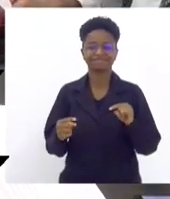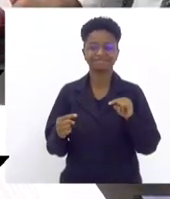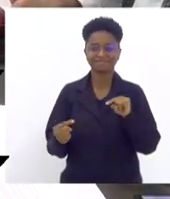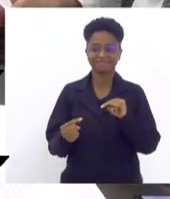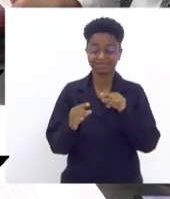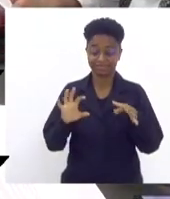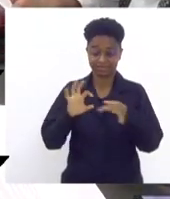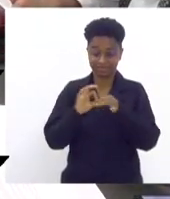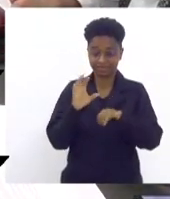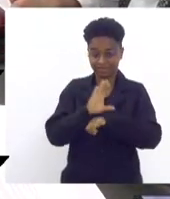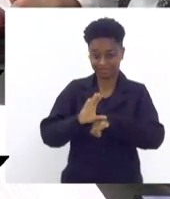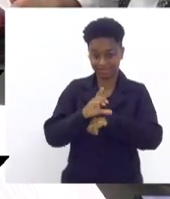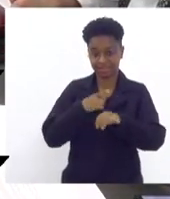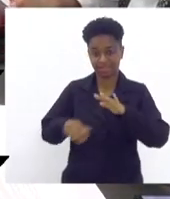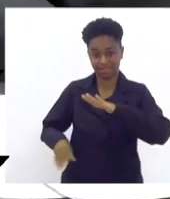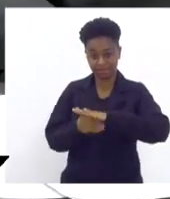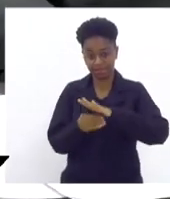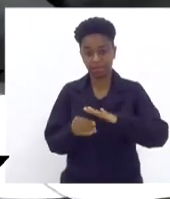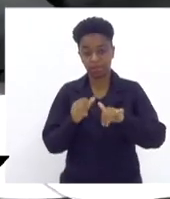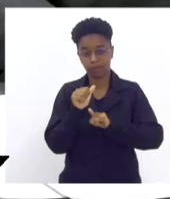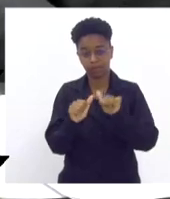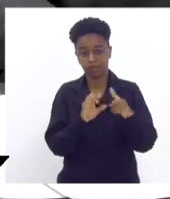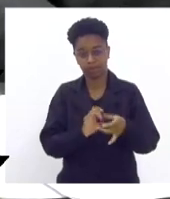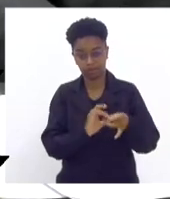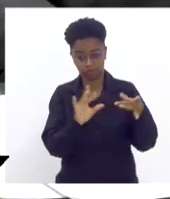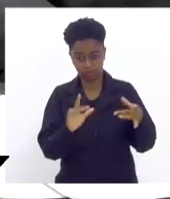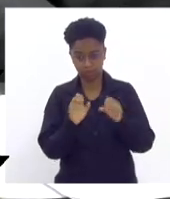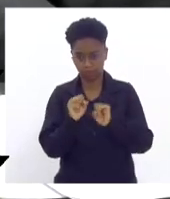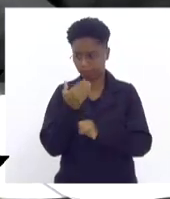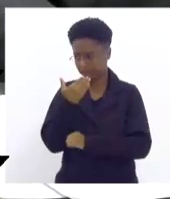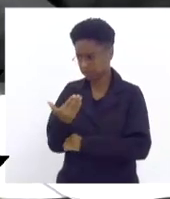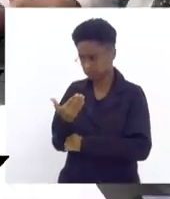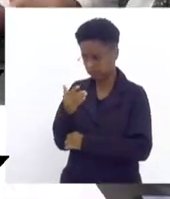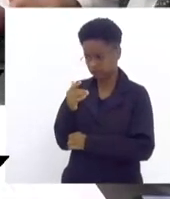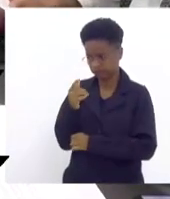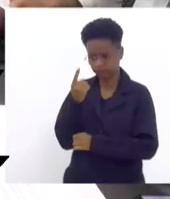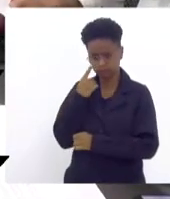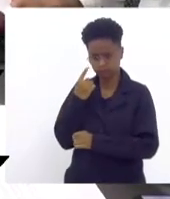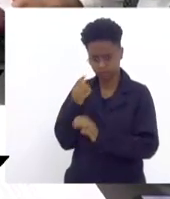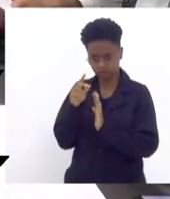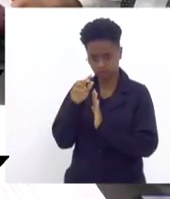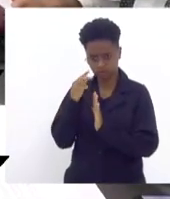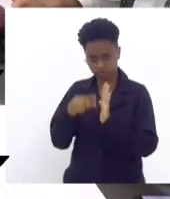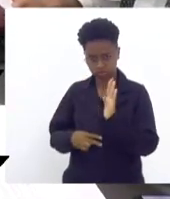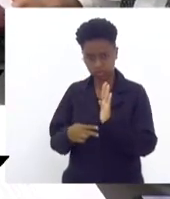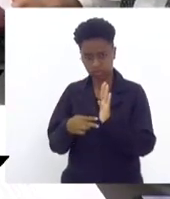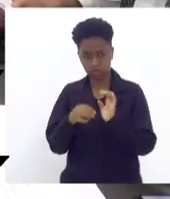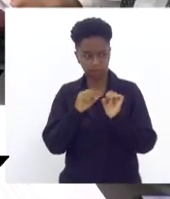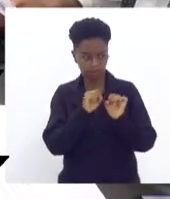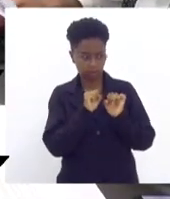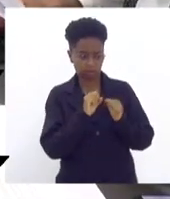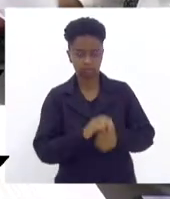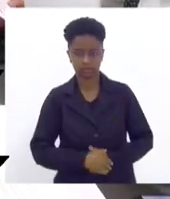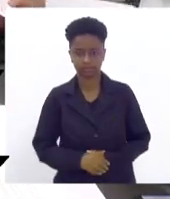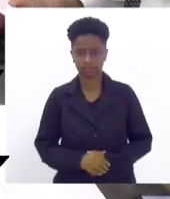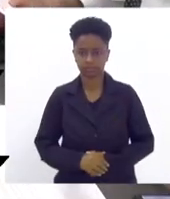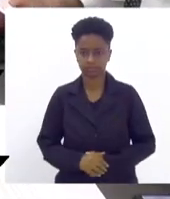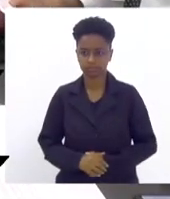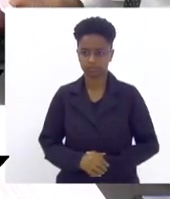emendas, transformando o projeto em autorizativo. Posso pedir vista, presidente? Pedido de vista deferido para o deputado Carlos